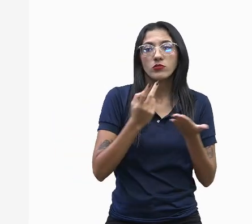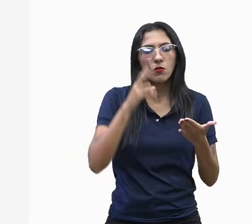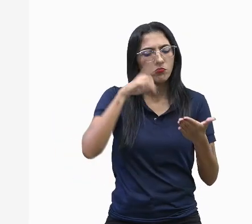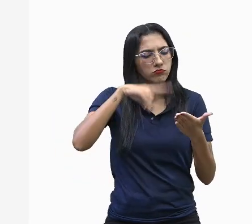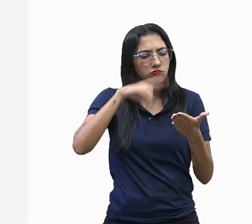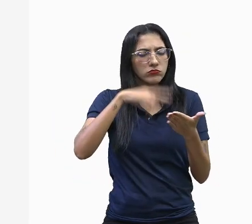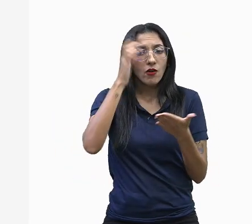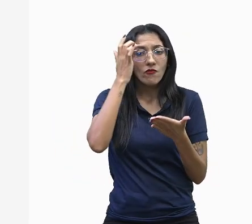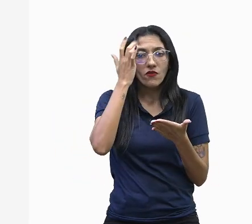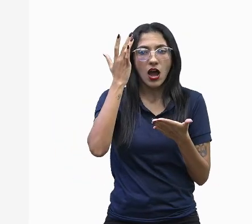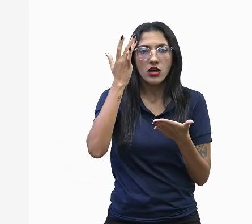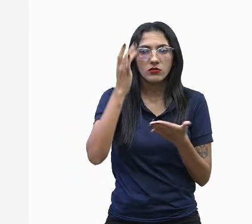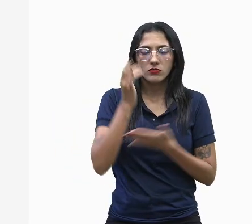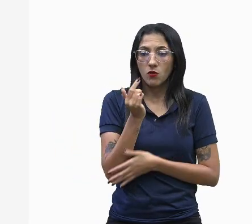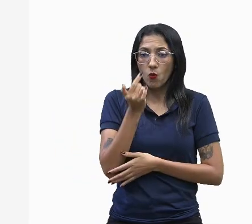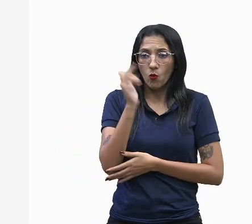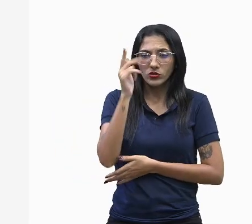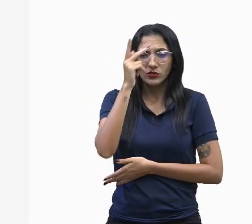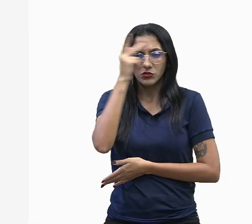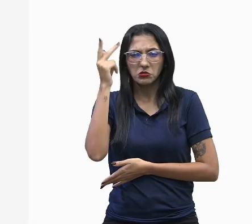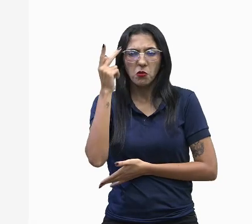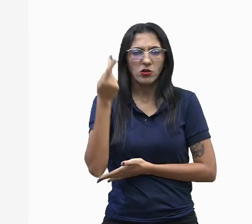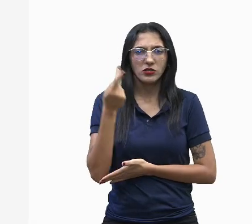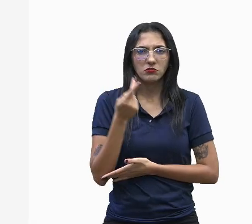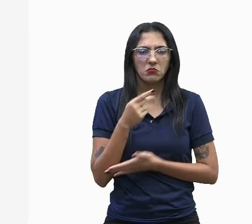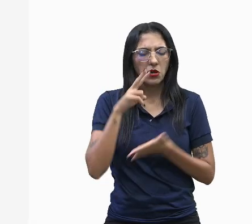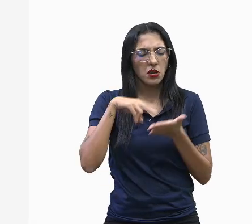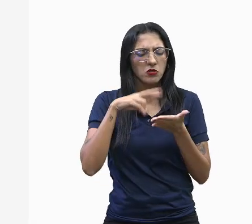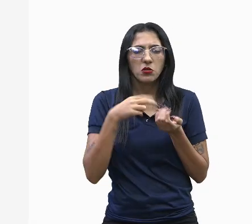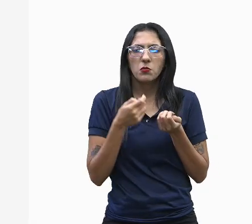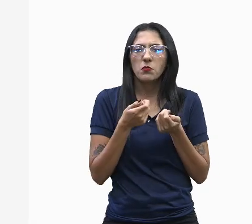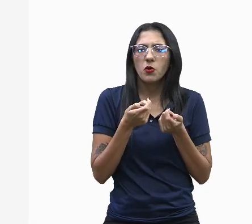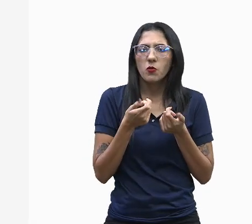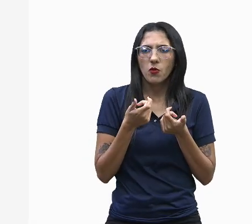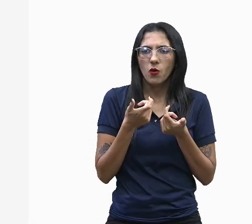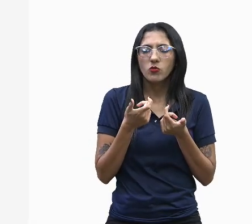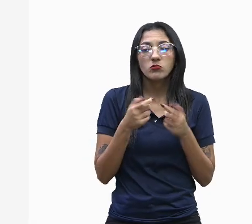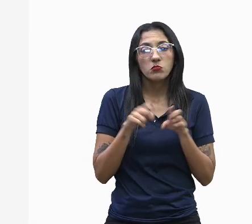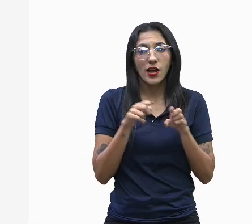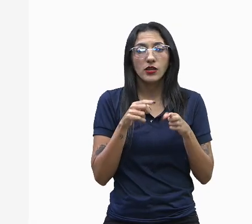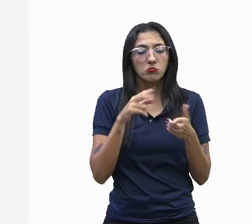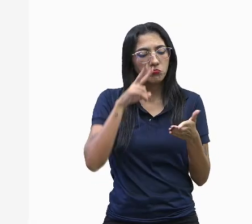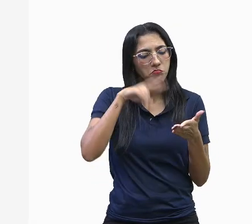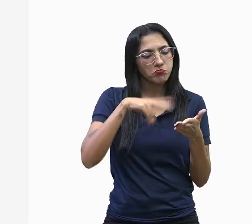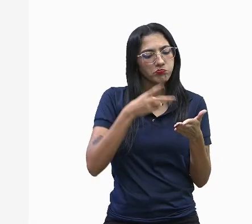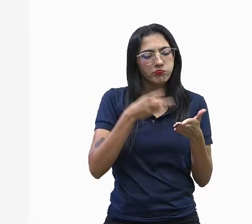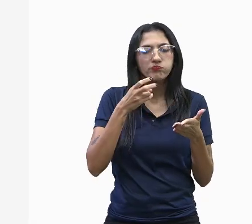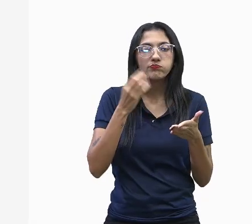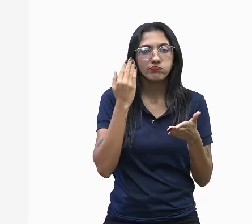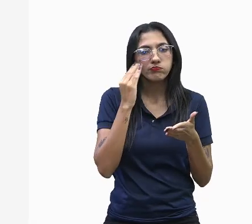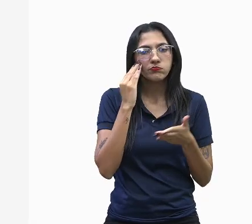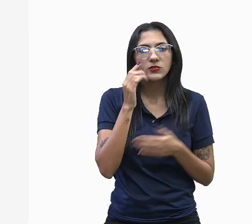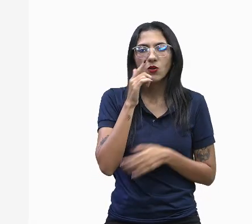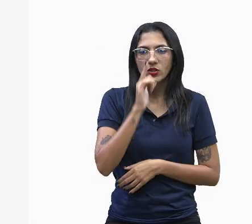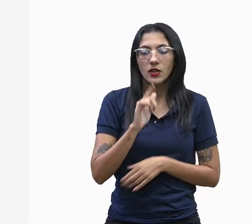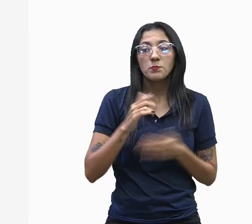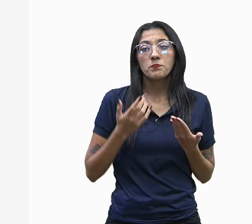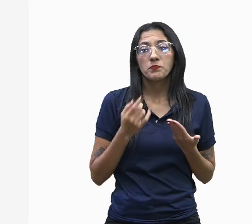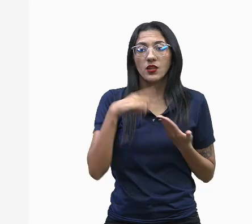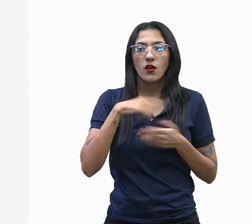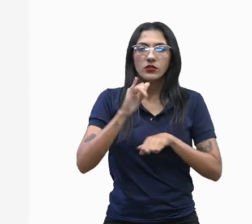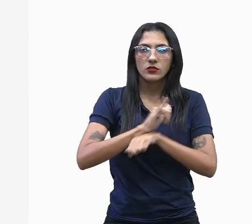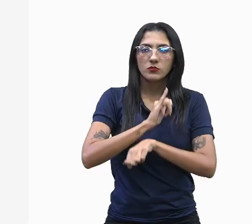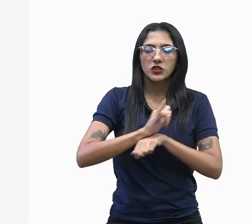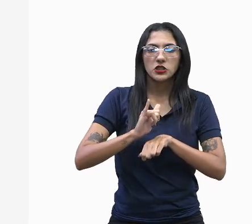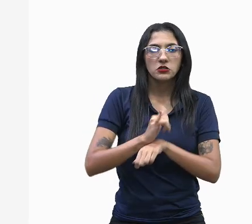compreender o texto jornalístico porque é uma linguagem simples, né? Essa é uma estratégia para fazer com que as notícias